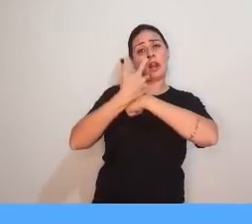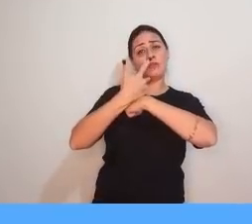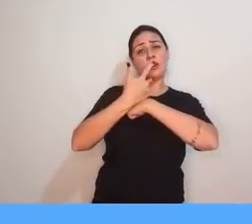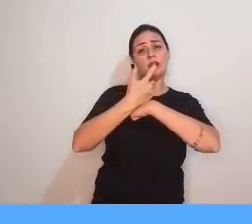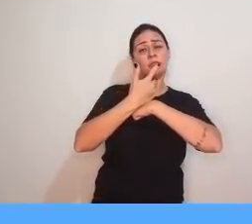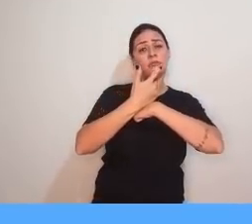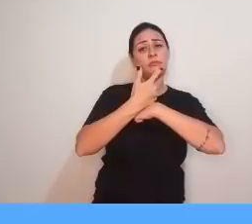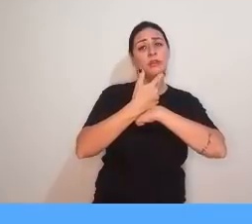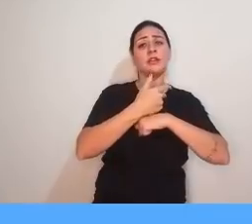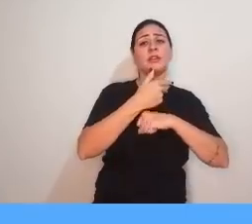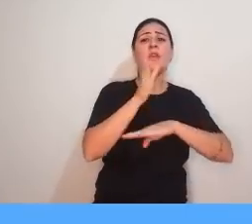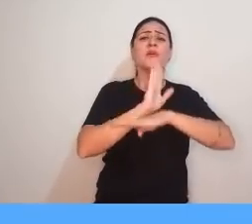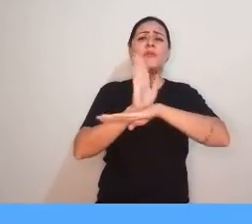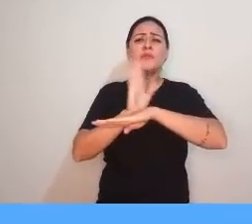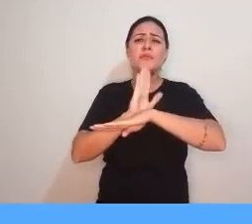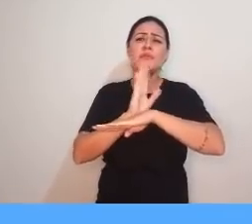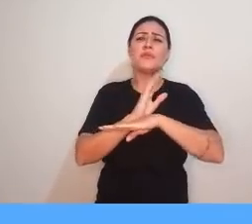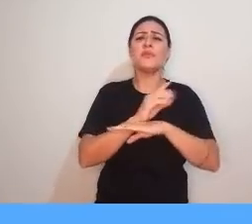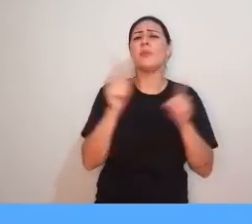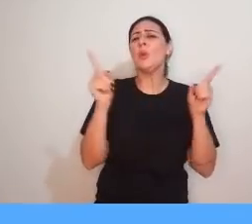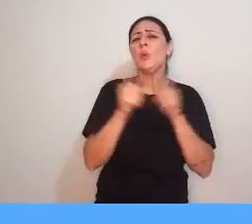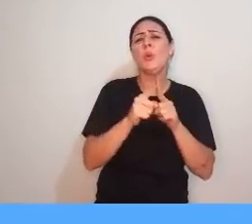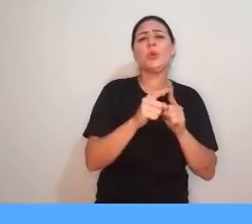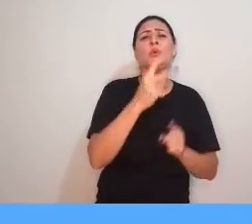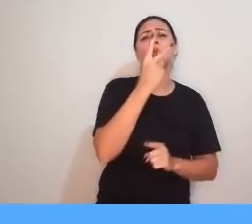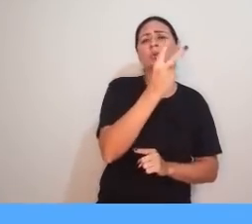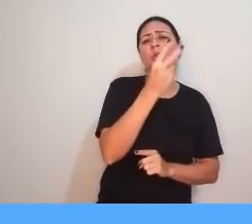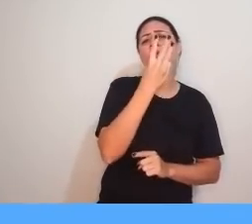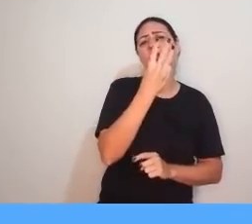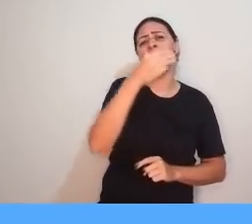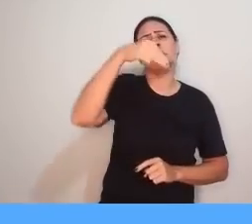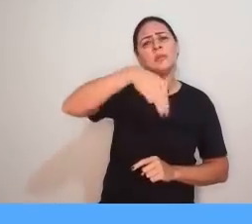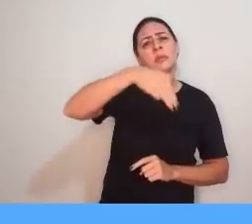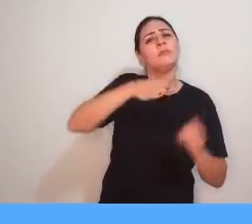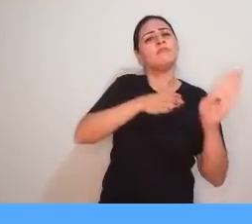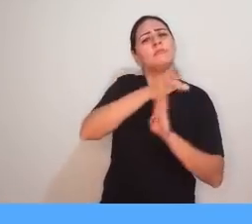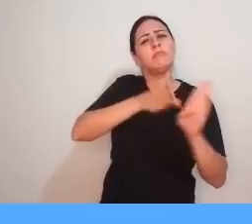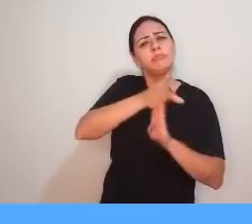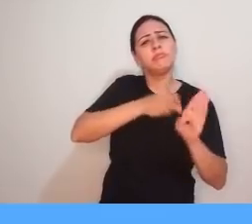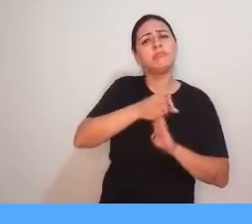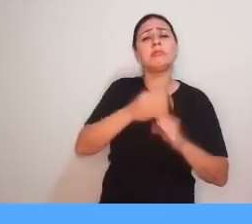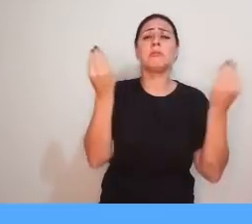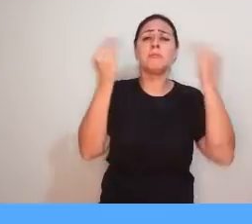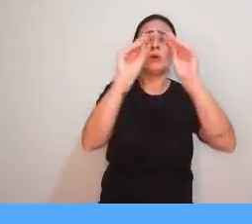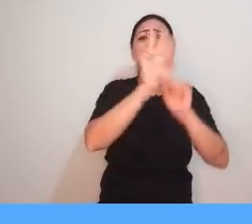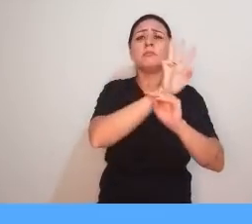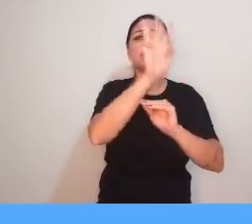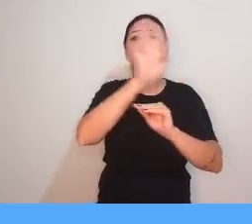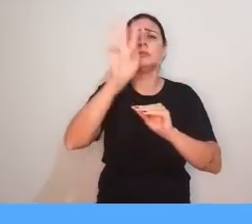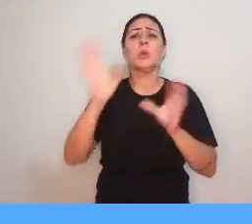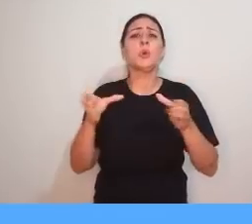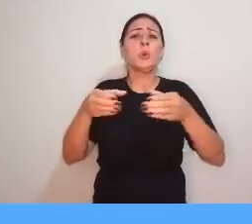cada vídeo, vídeos de 2, 3 minutos com orientações, gera os links e compartilha num grupo de WhatsApp para as famílias com aquela